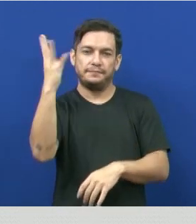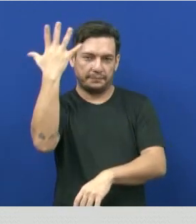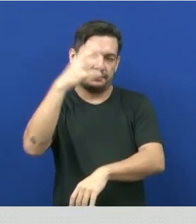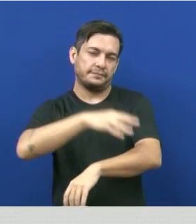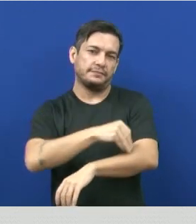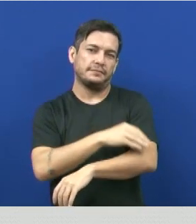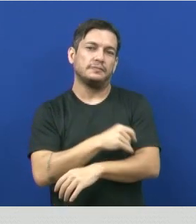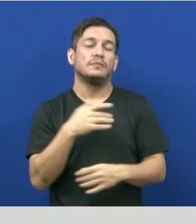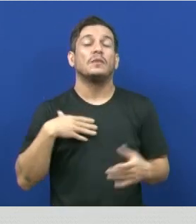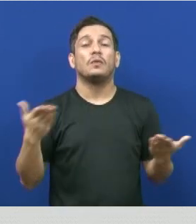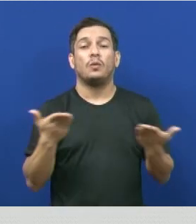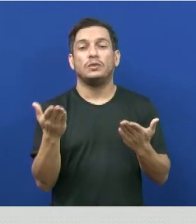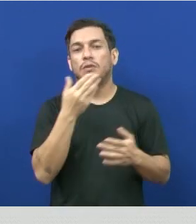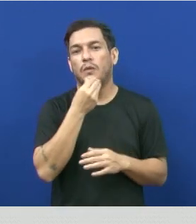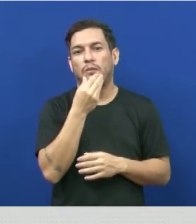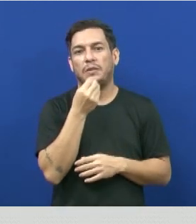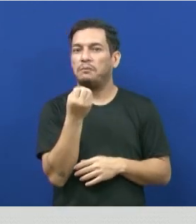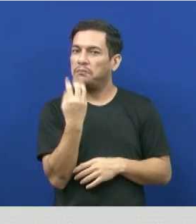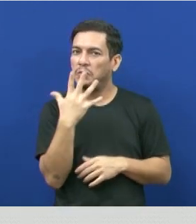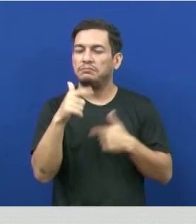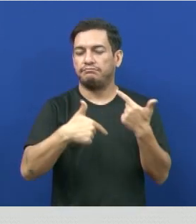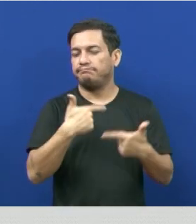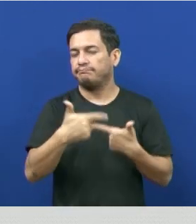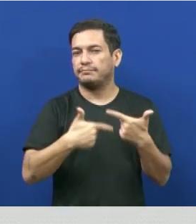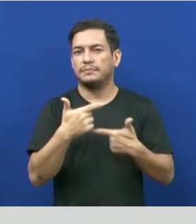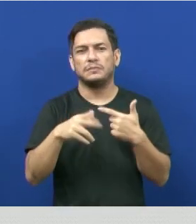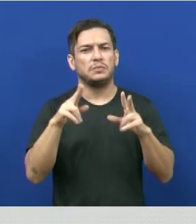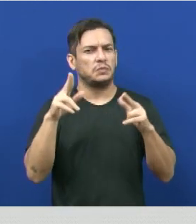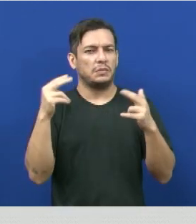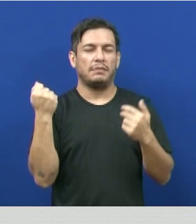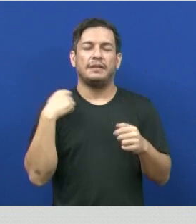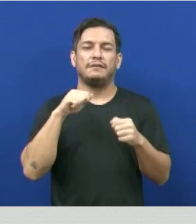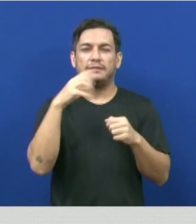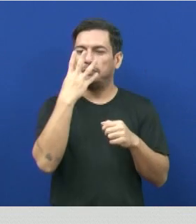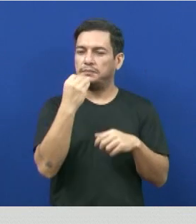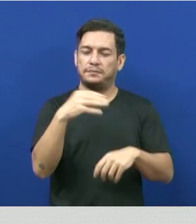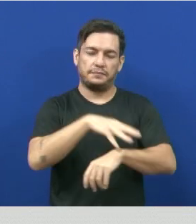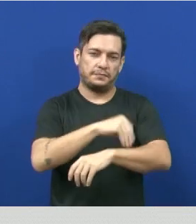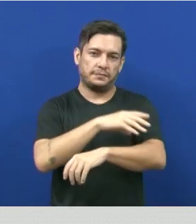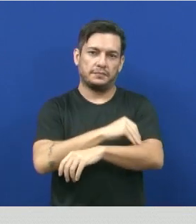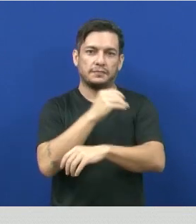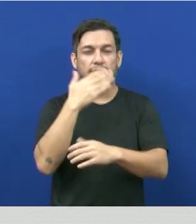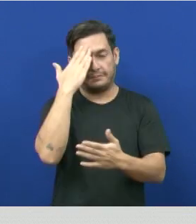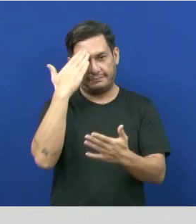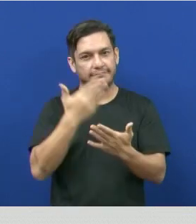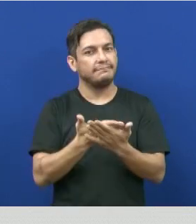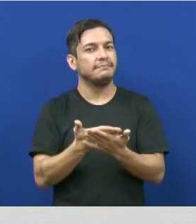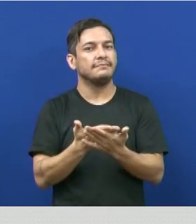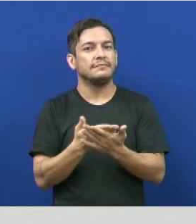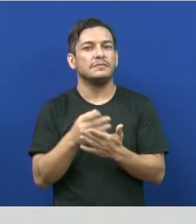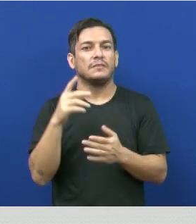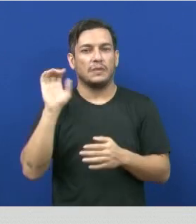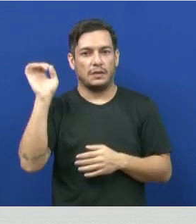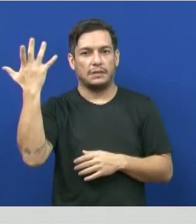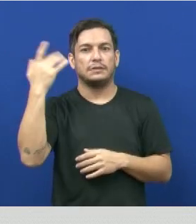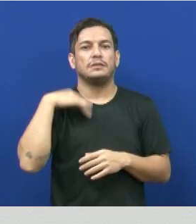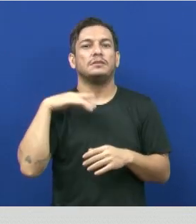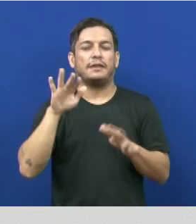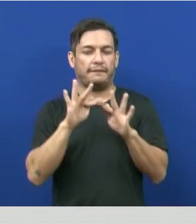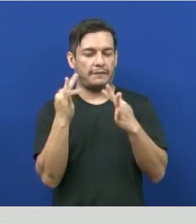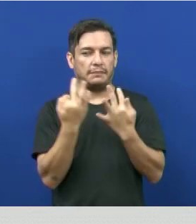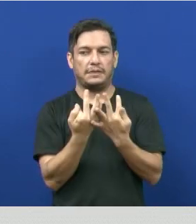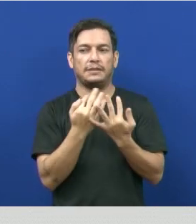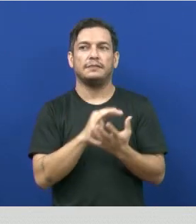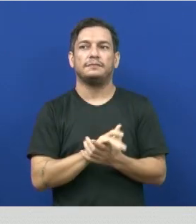hoje ele é um homem tão bom trabalhador nunca mais virou lobisomem acredite se quiser ocorreu na